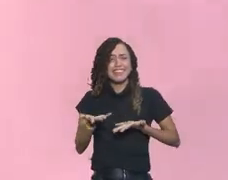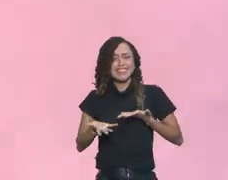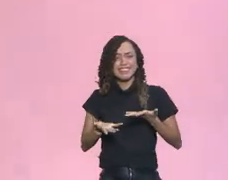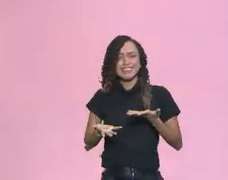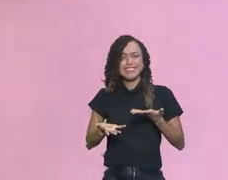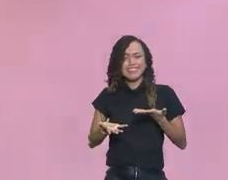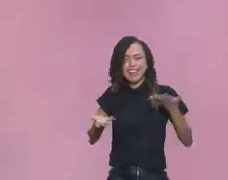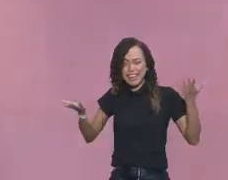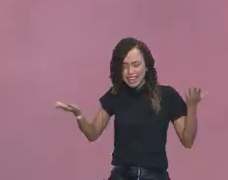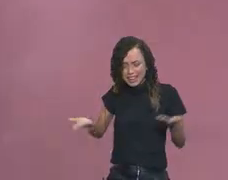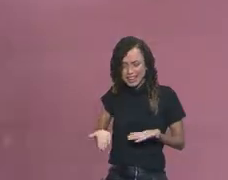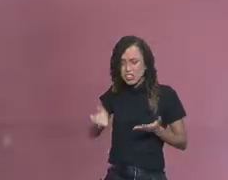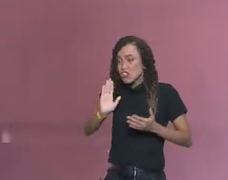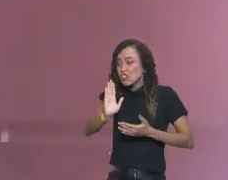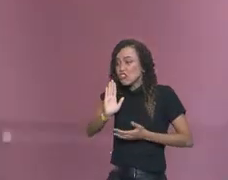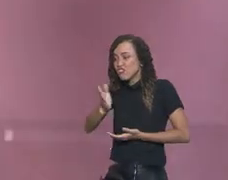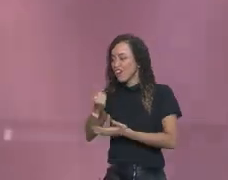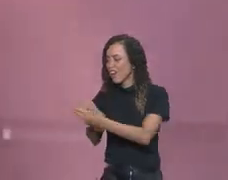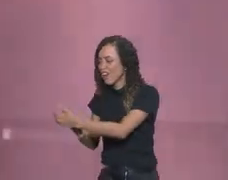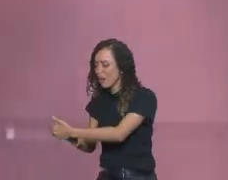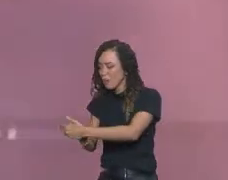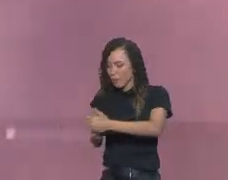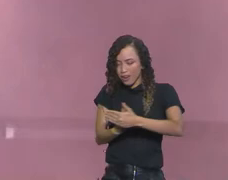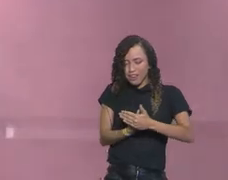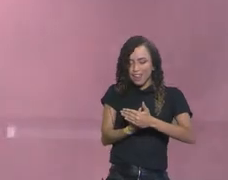se eu sou